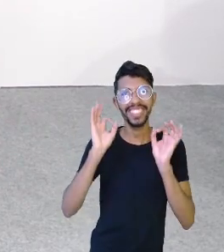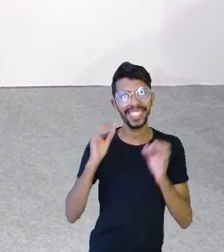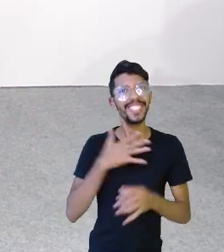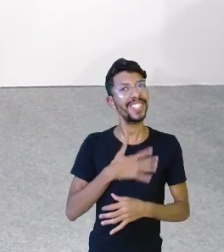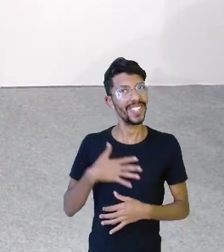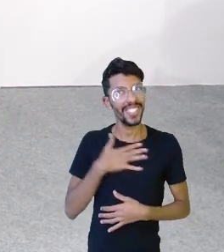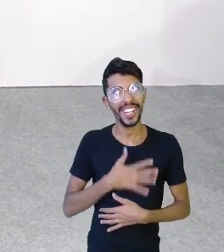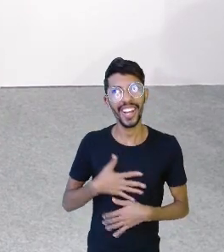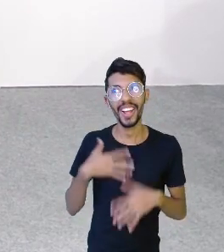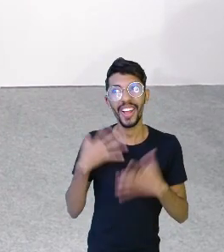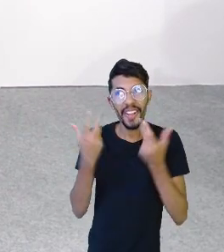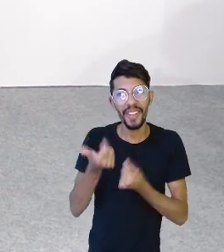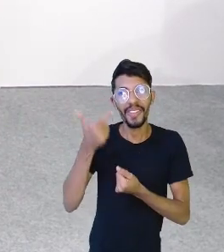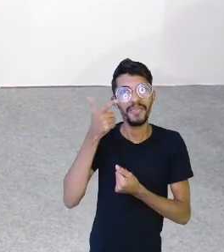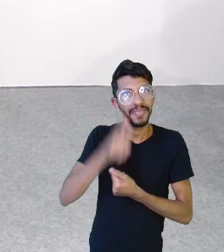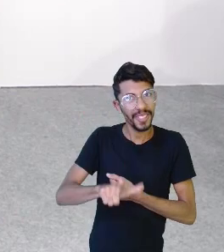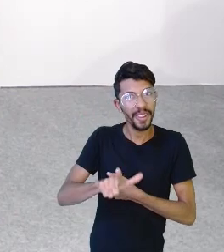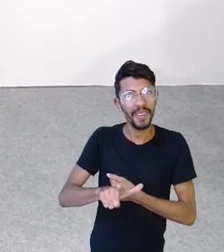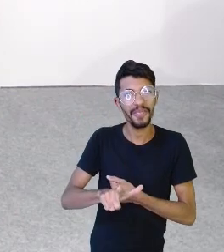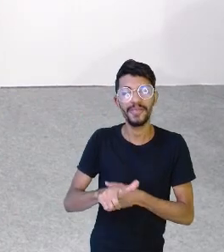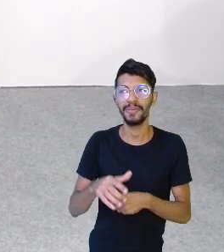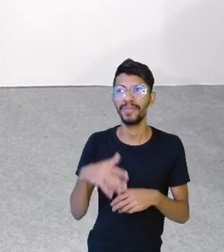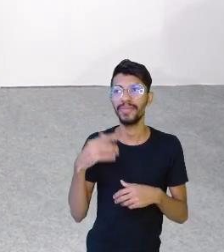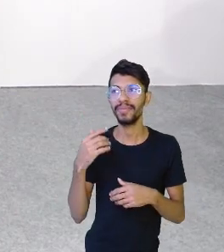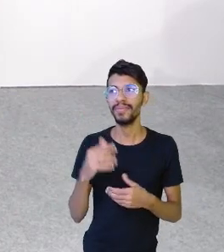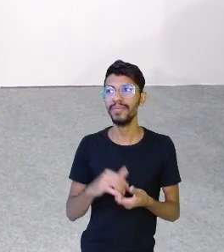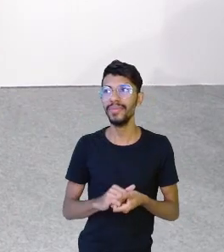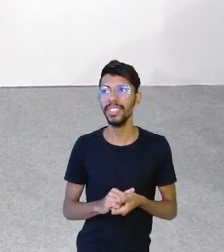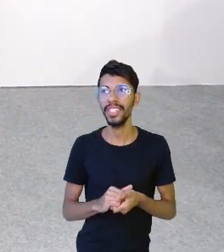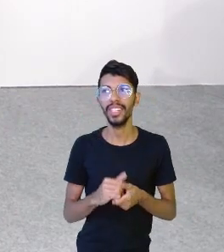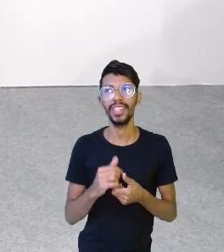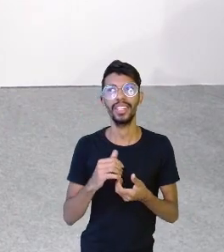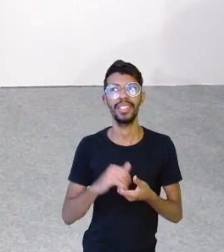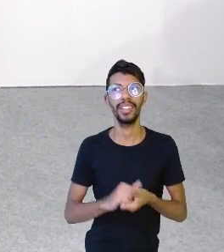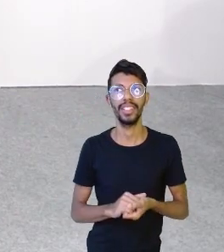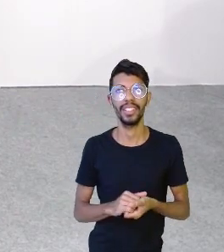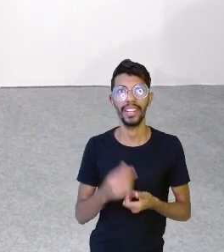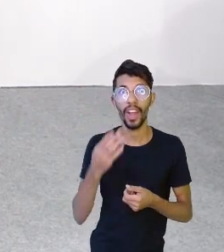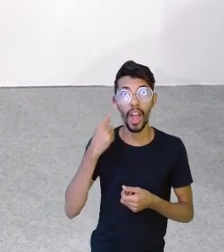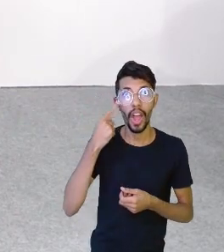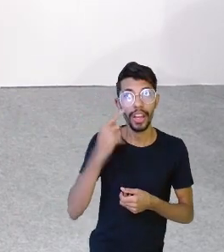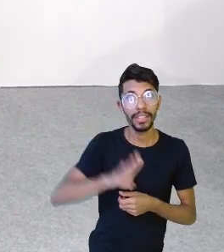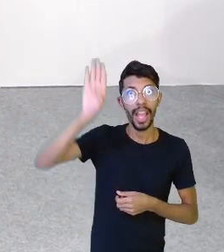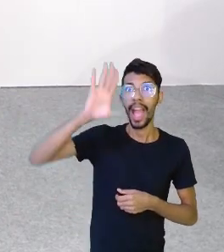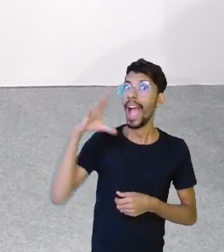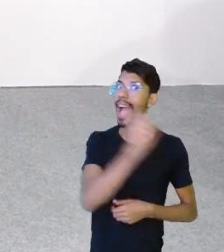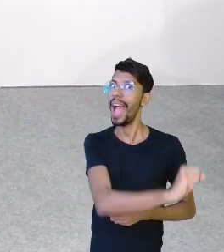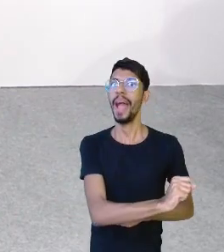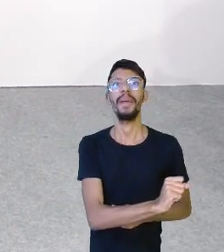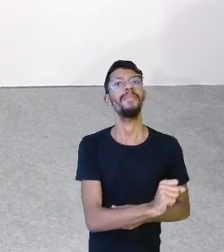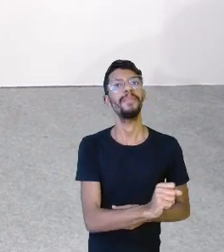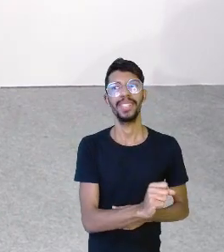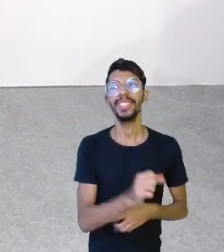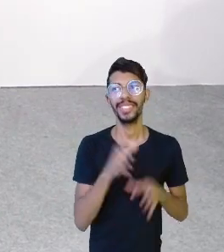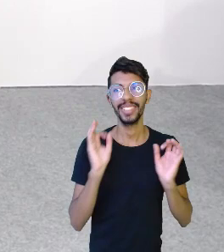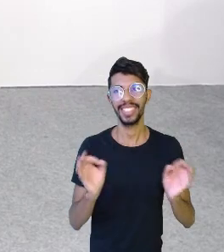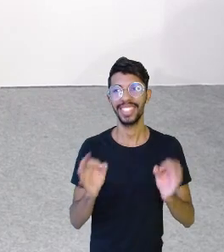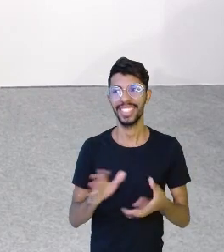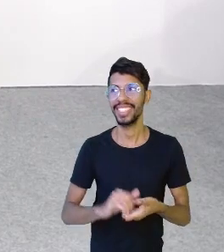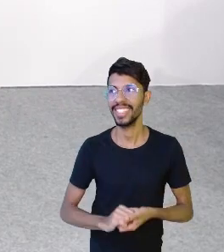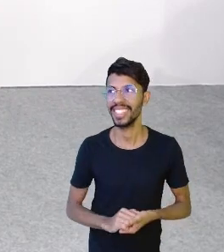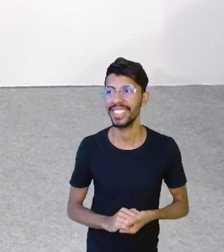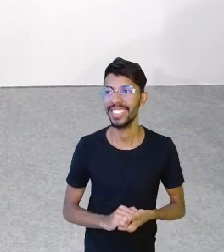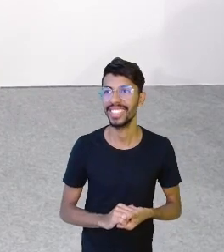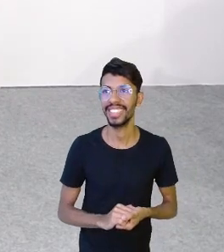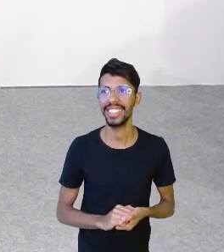Gostaram? Vamos ver o próximo? Próxima carta. Isso aí vocês podem fazer. Levanta a mão, quem quiser. Levantada aqui. Vamos lá, Não